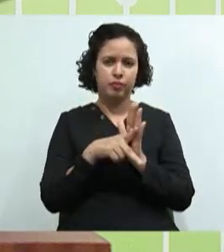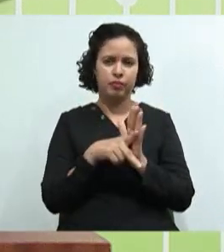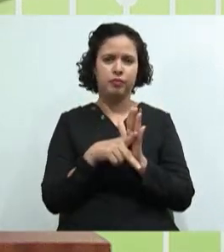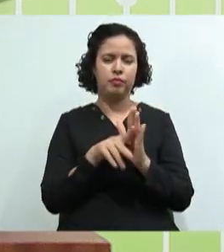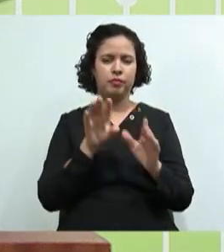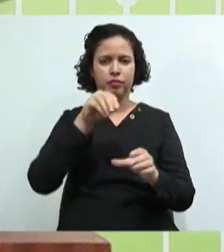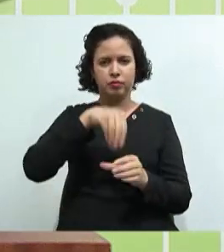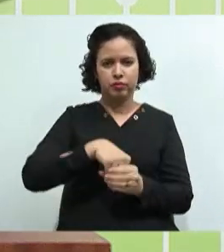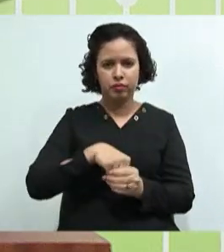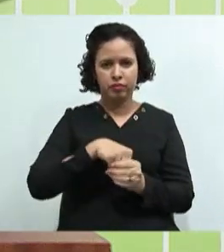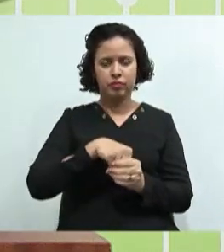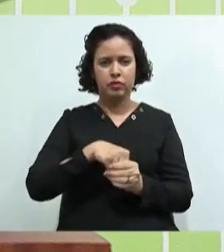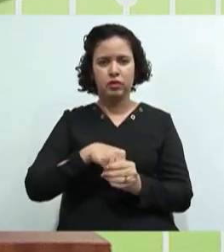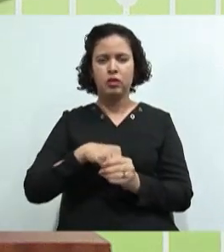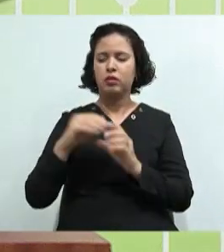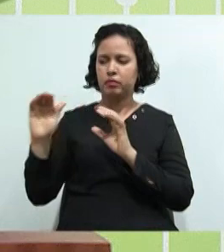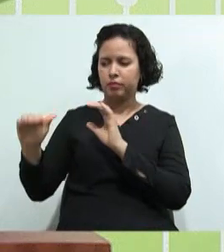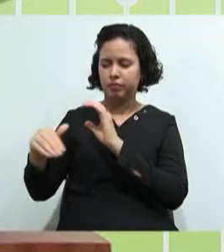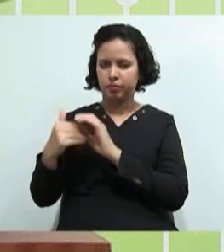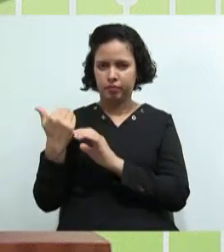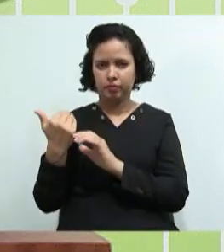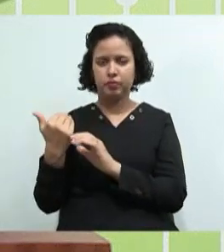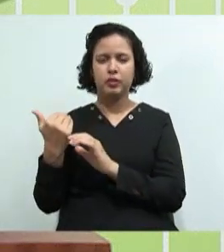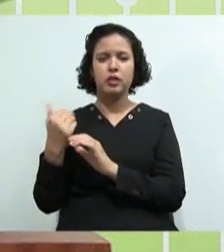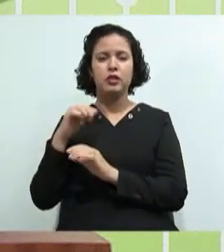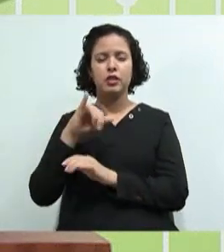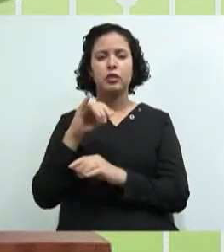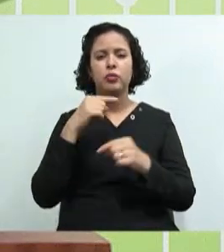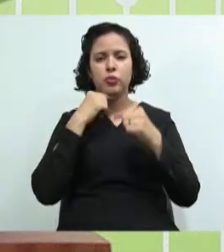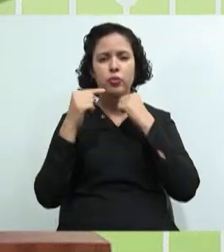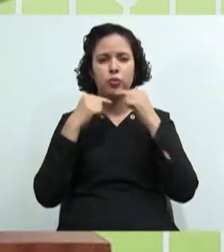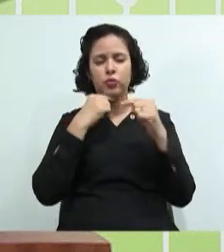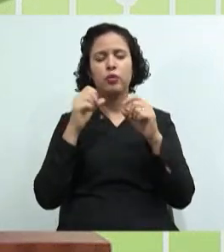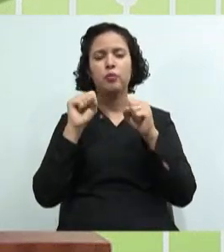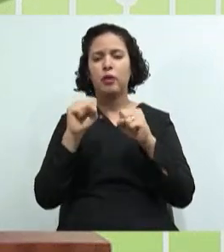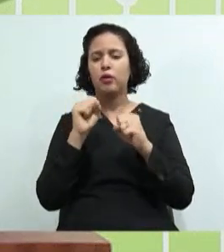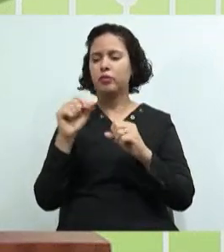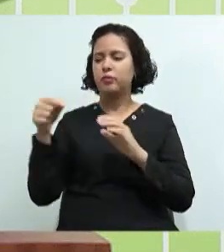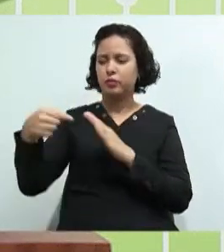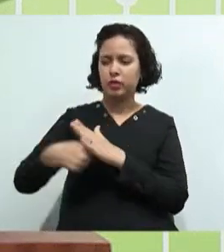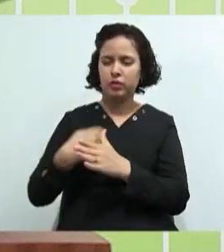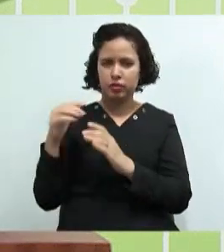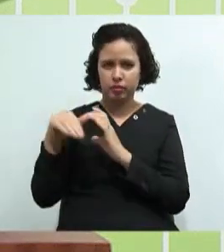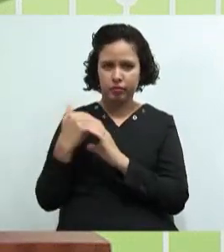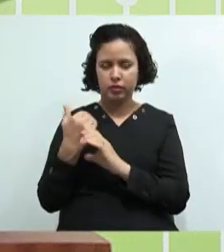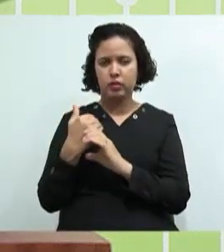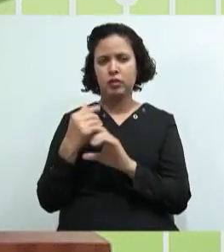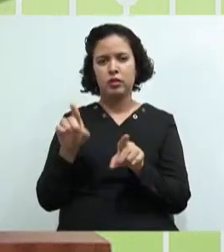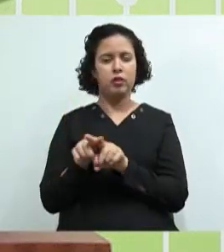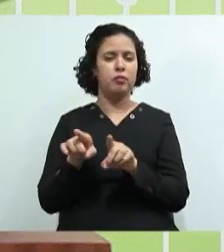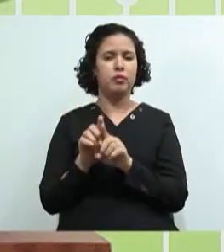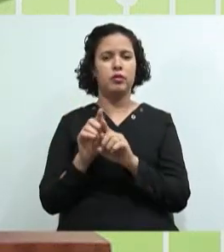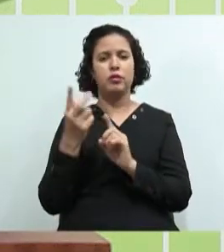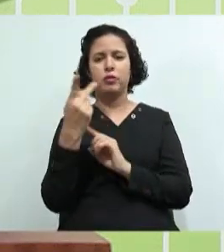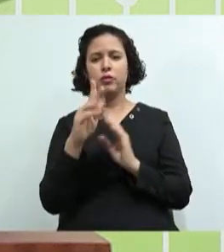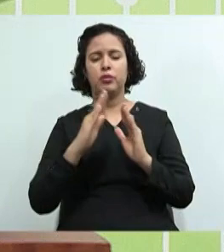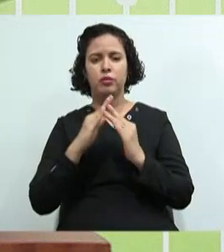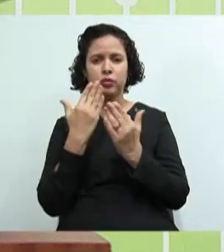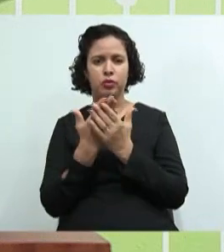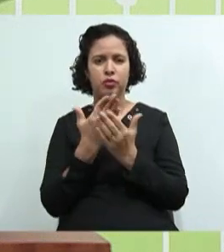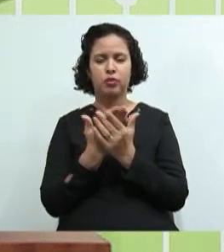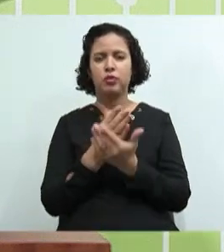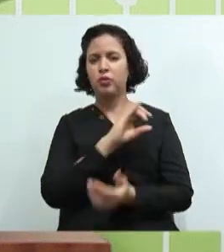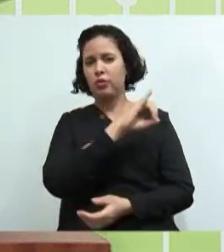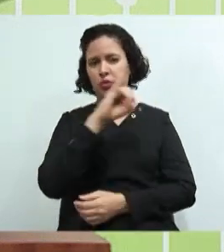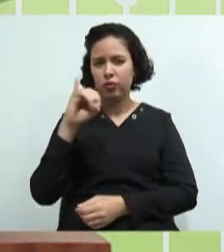aqui, manda um alô aí, professor Jorge, né? Qual é a escola, qual é o município, né, desse nosso grande estado de Rondônia, manda um